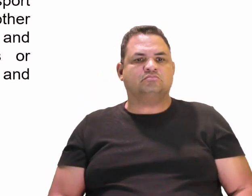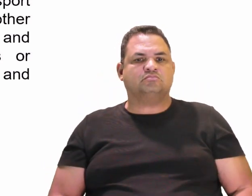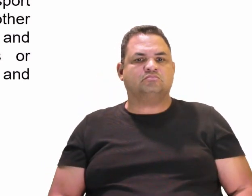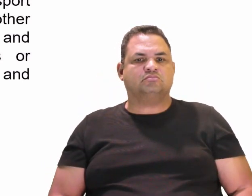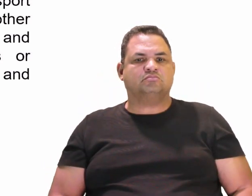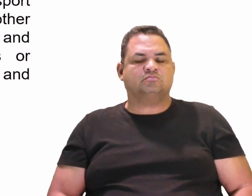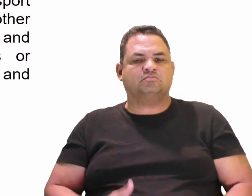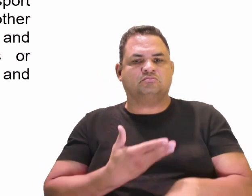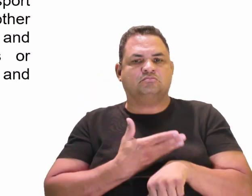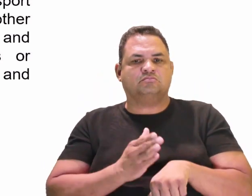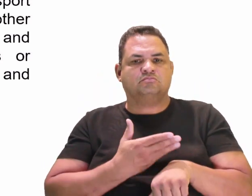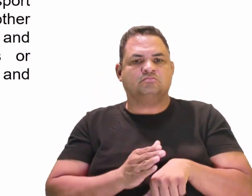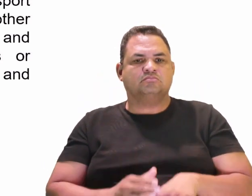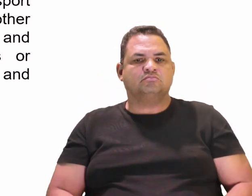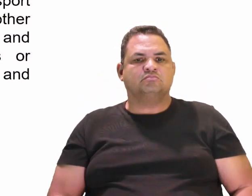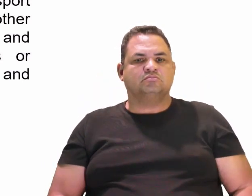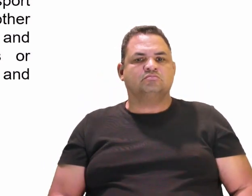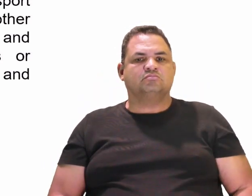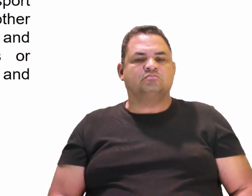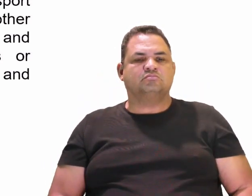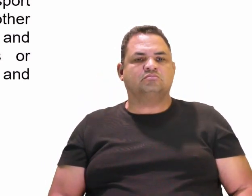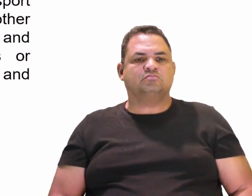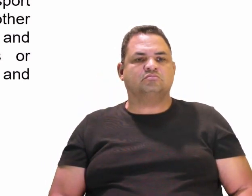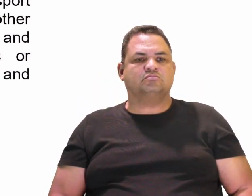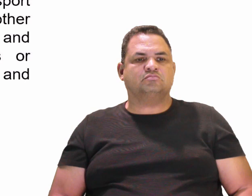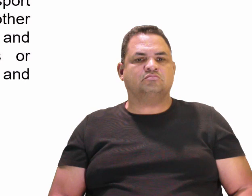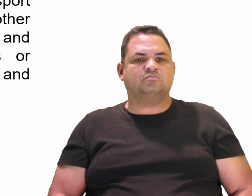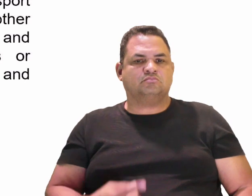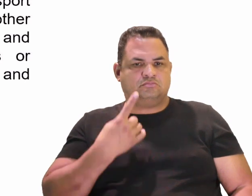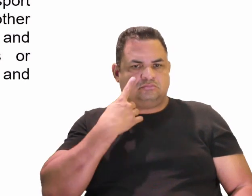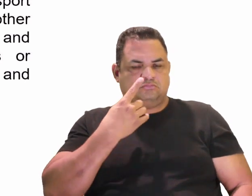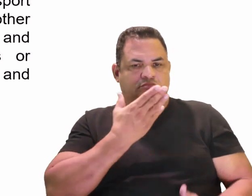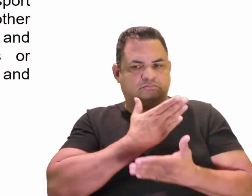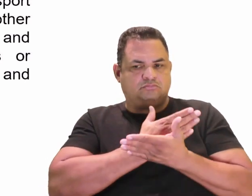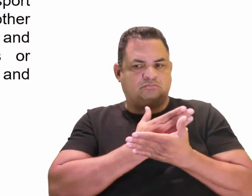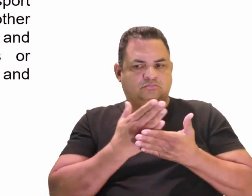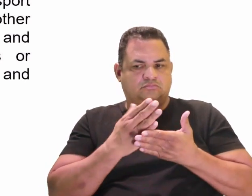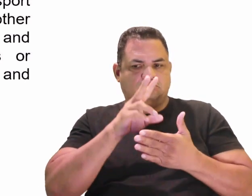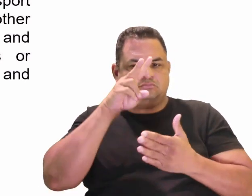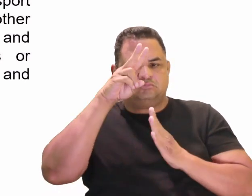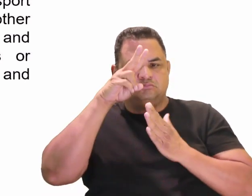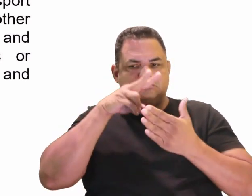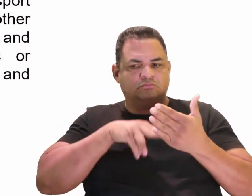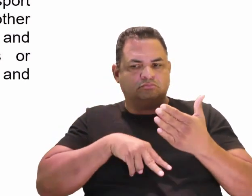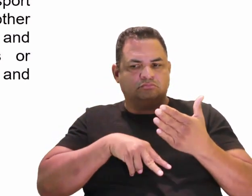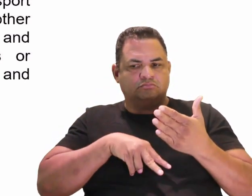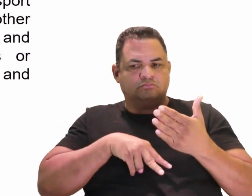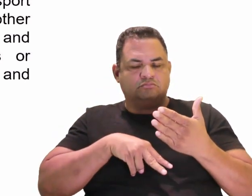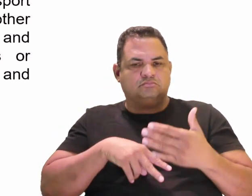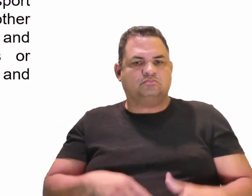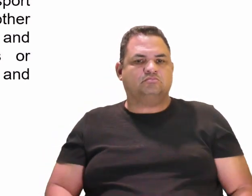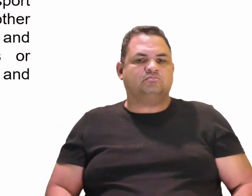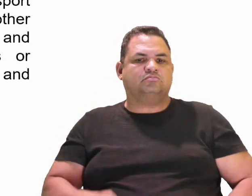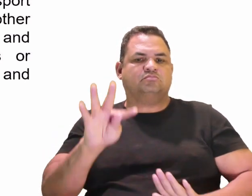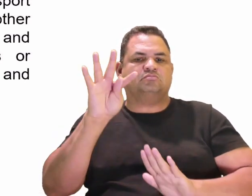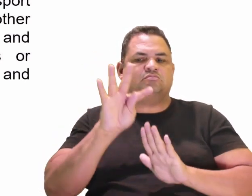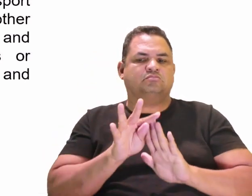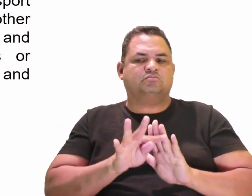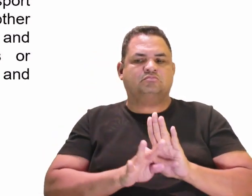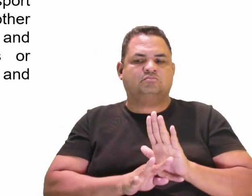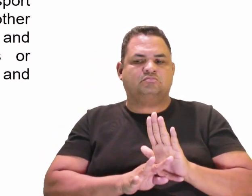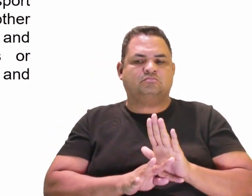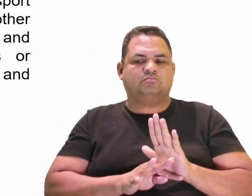bem prático. E aí a gente vai começar a leitura deste